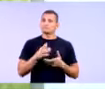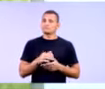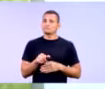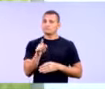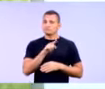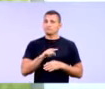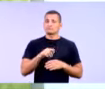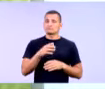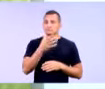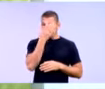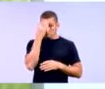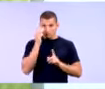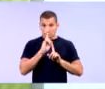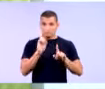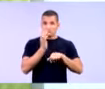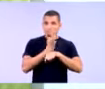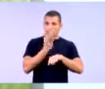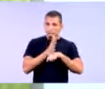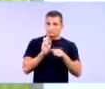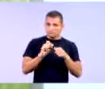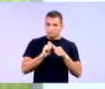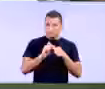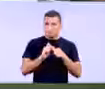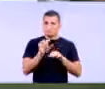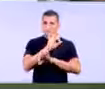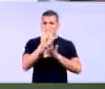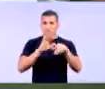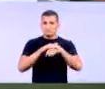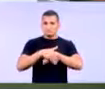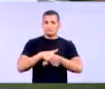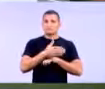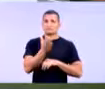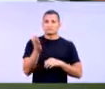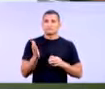fazer a atividade e uma ótima noite para você. Professora,